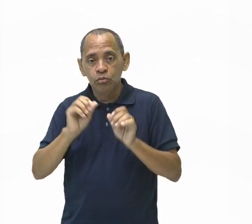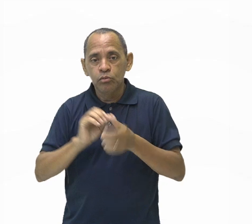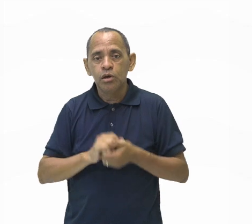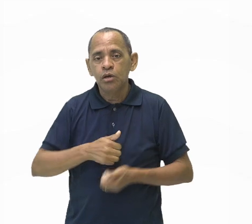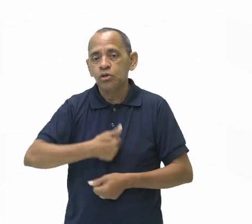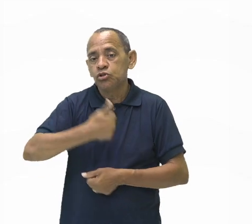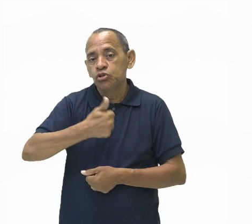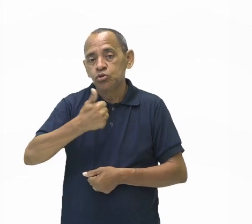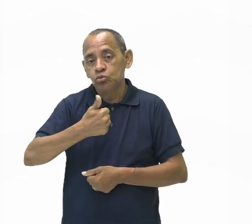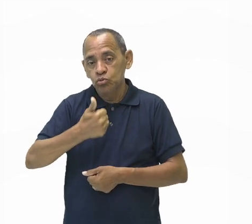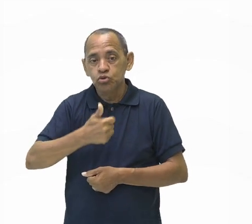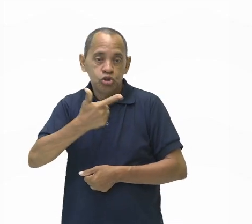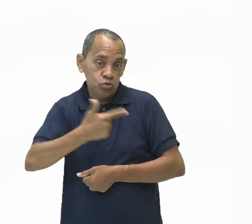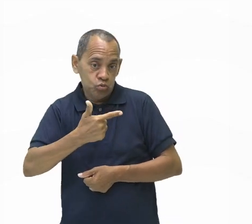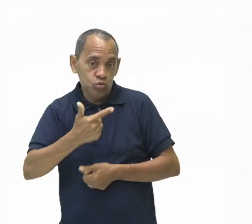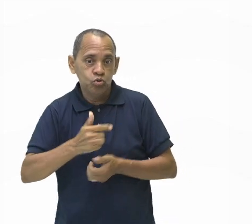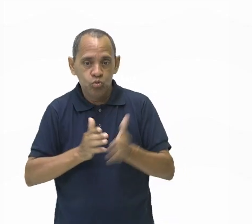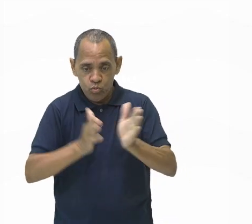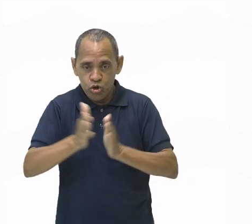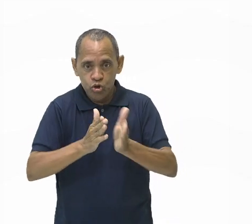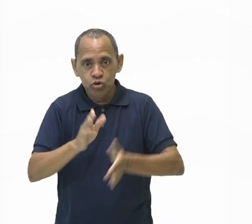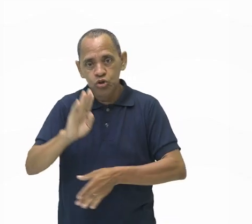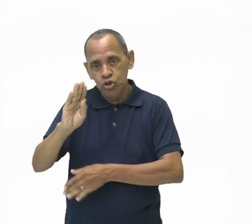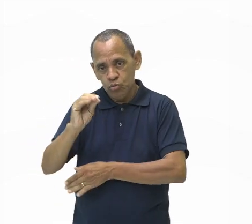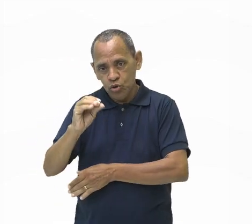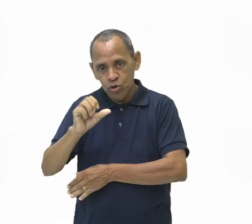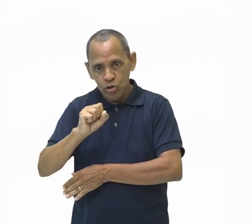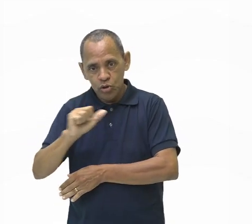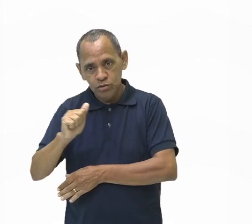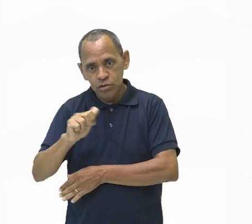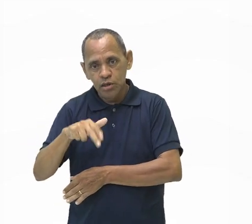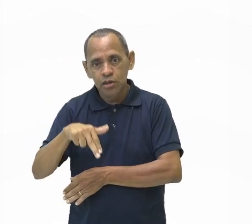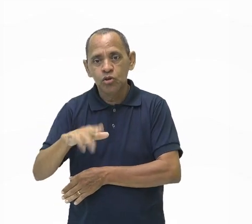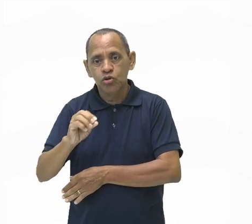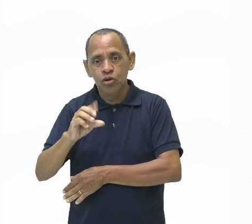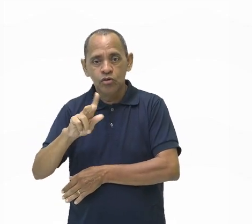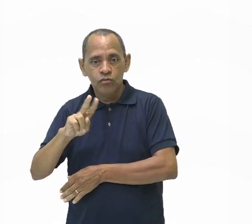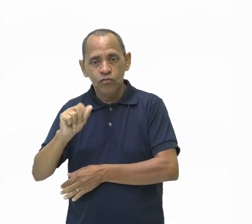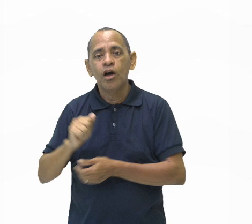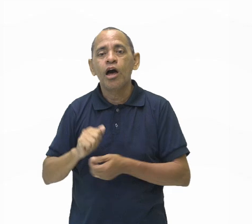geração da Bossa Nova, mas com uma forte influência do folclore brasileiro